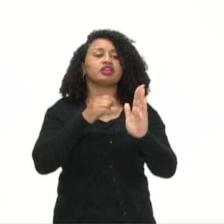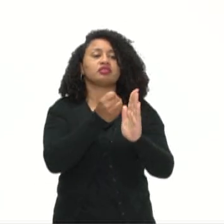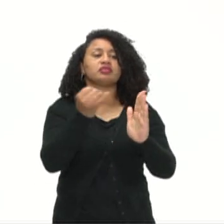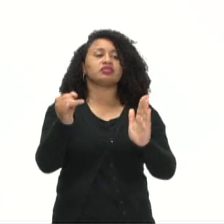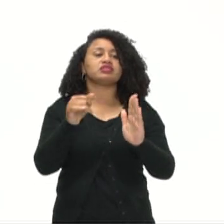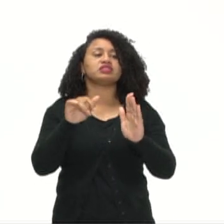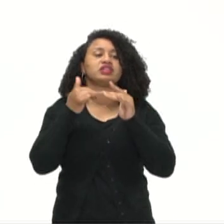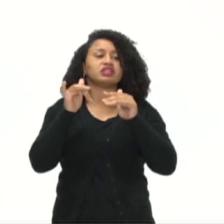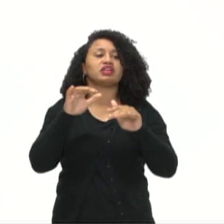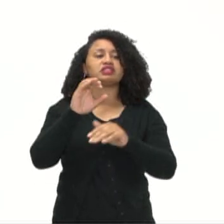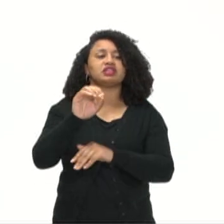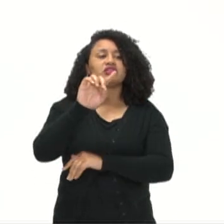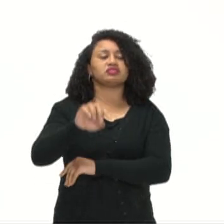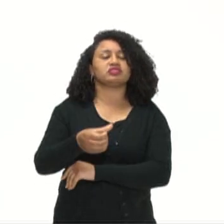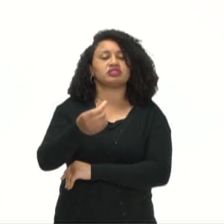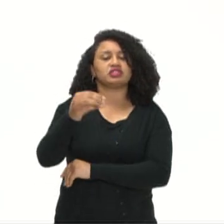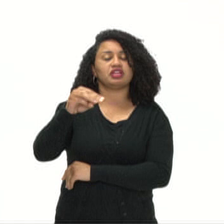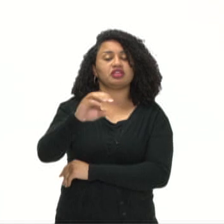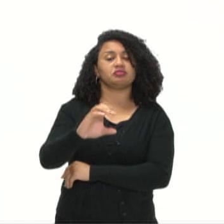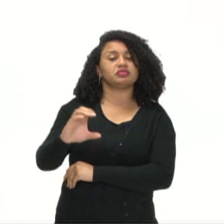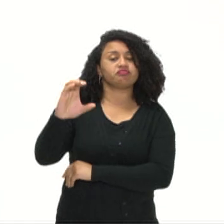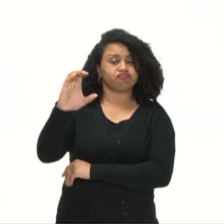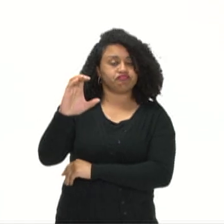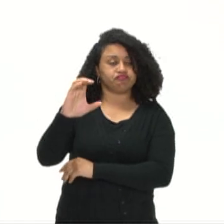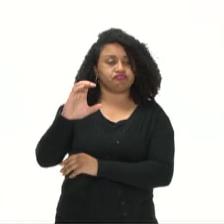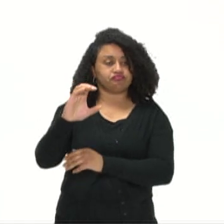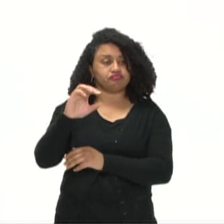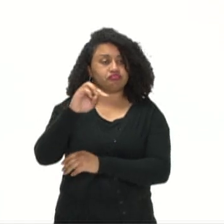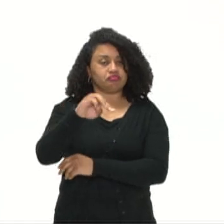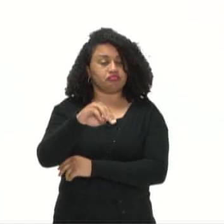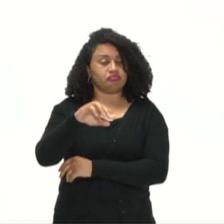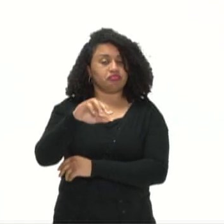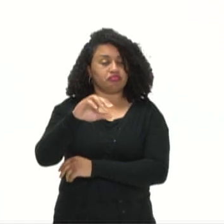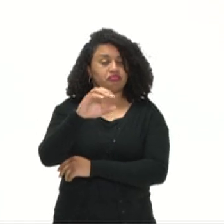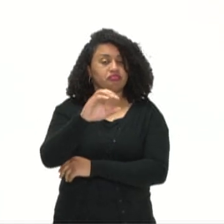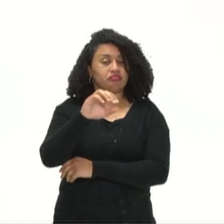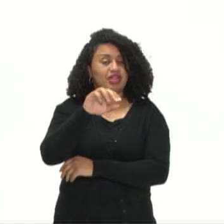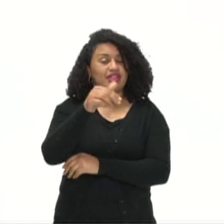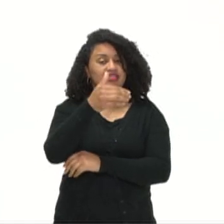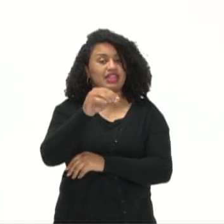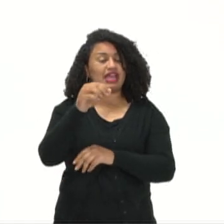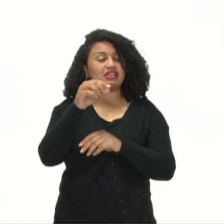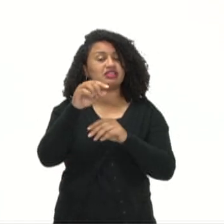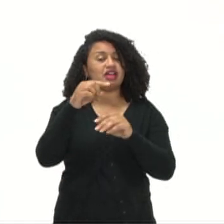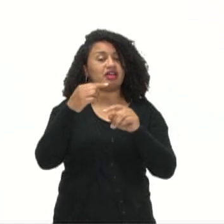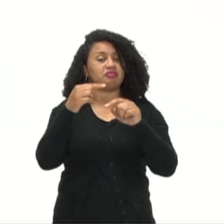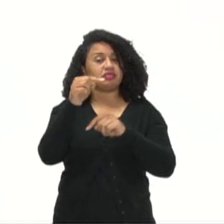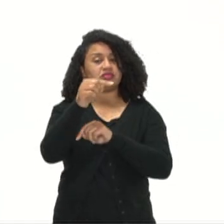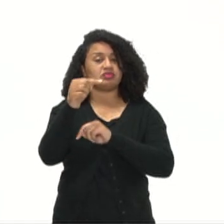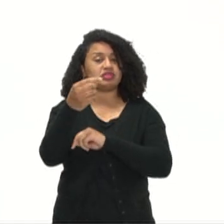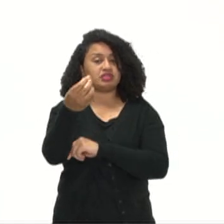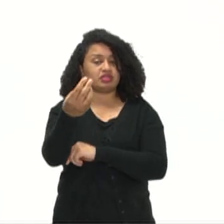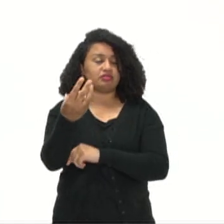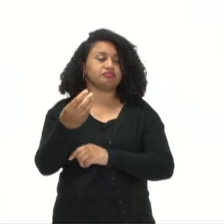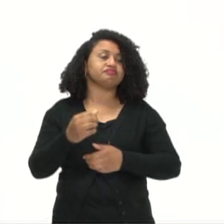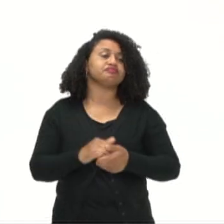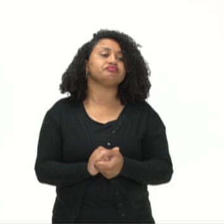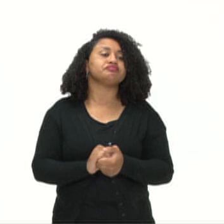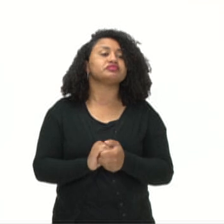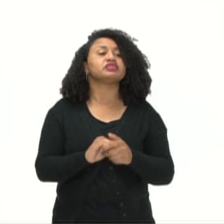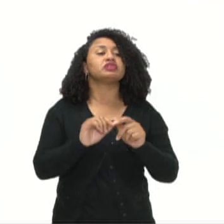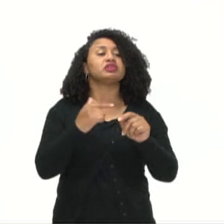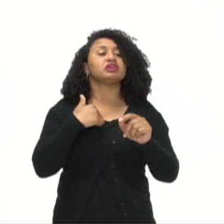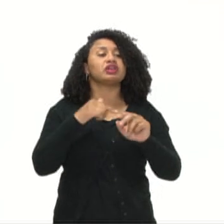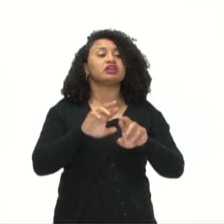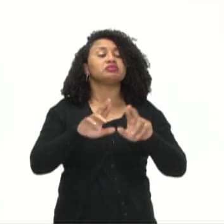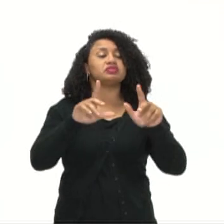carga igual a 0,6 milicoulombs, 10 elevado a menos 3, tá, gente? Quando submetido a uma diferença de